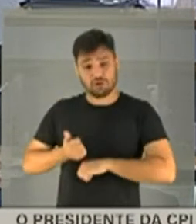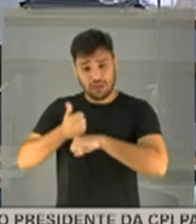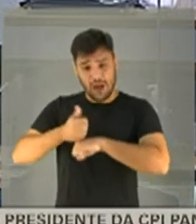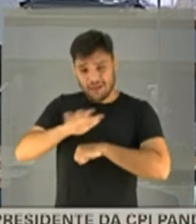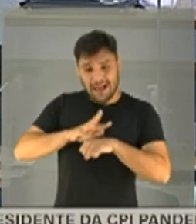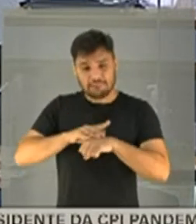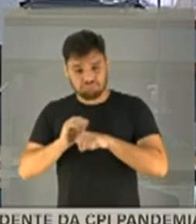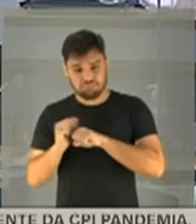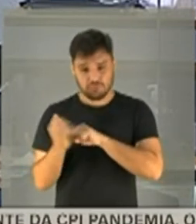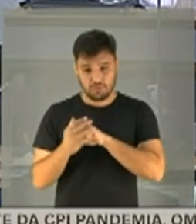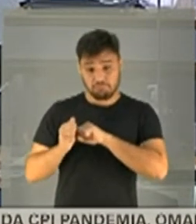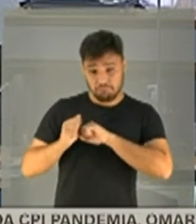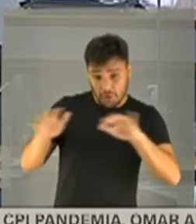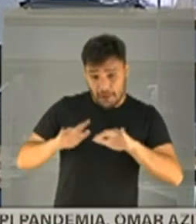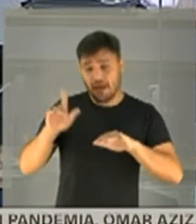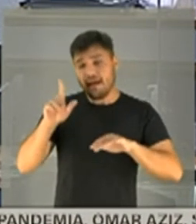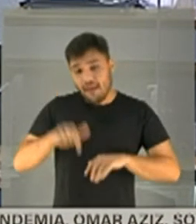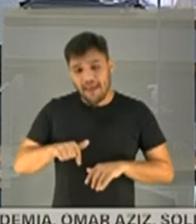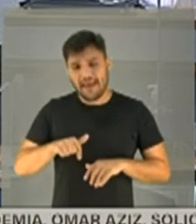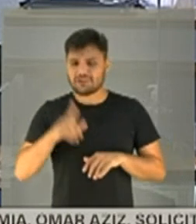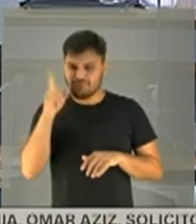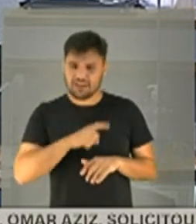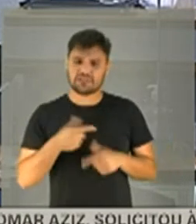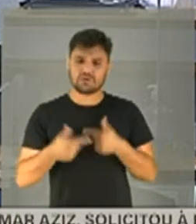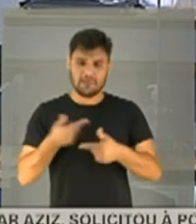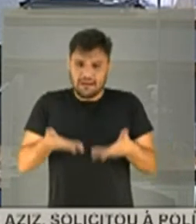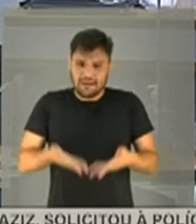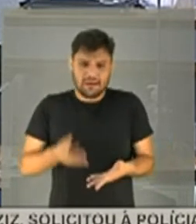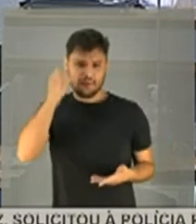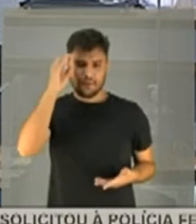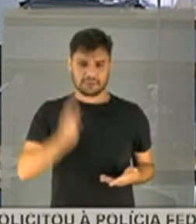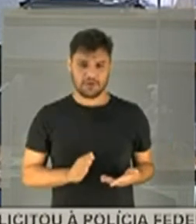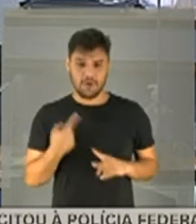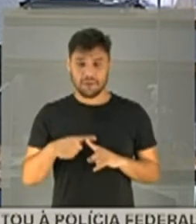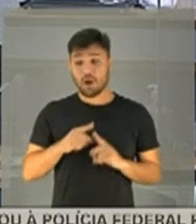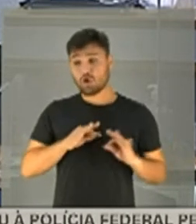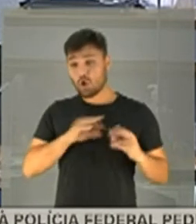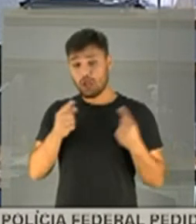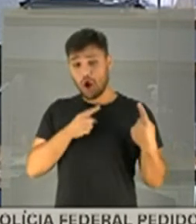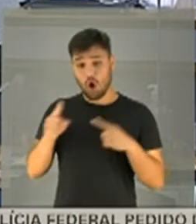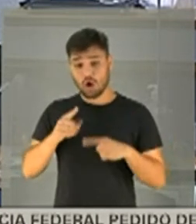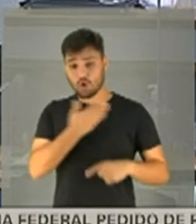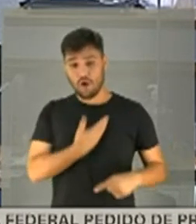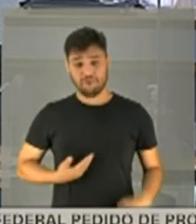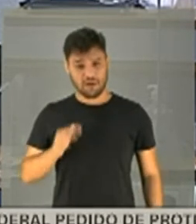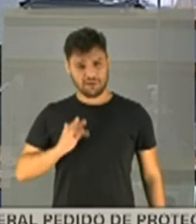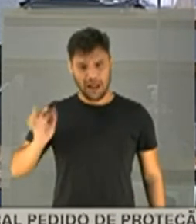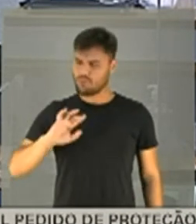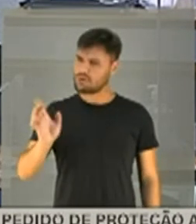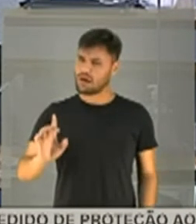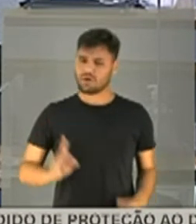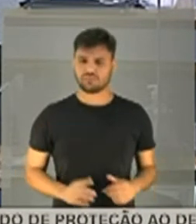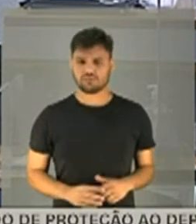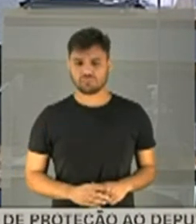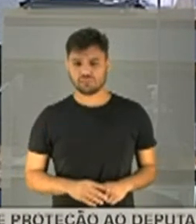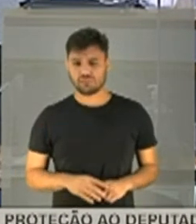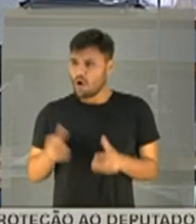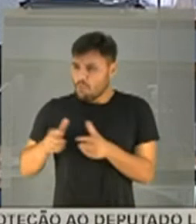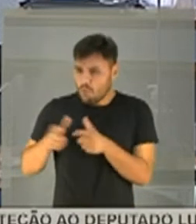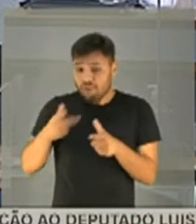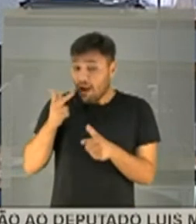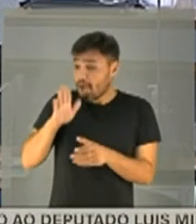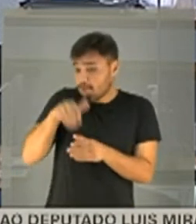muito crítica em relação à condução da pandemia neste país. Não quer dizer que todos são contra o governo federal, muito longe disso. Muitos deles podem